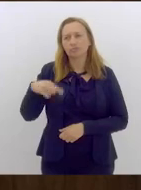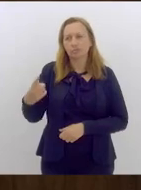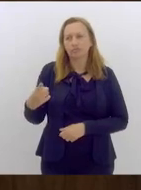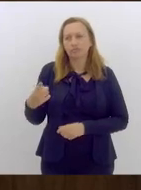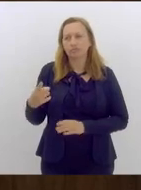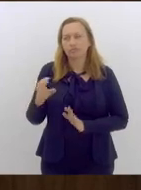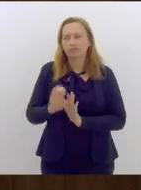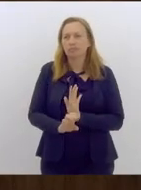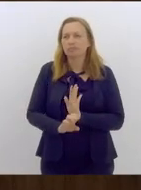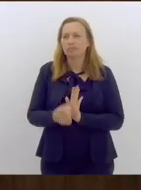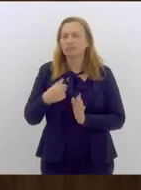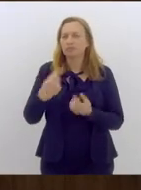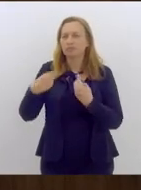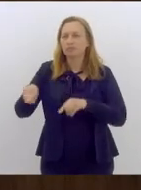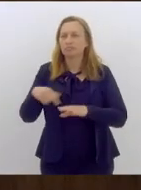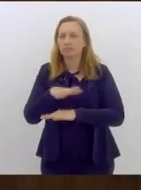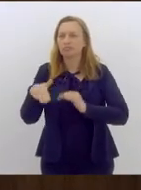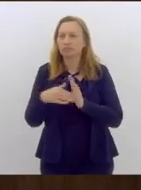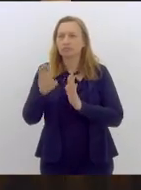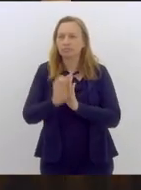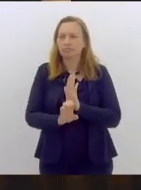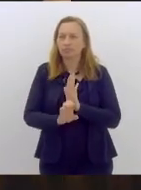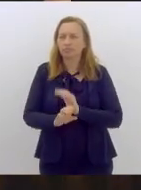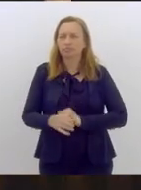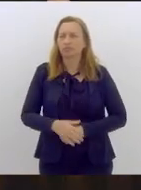isso? Eu sou contrário a todas as emendas.